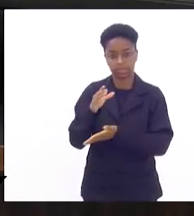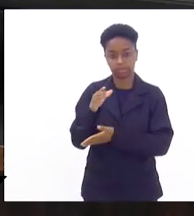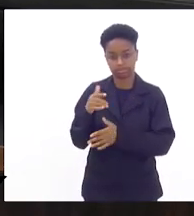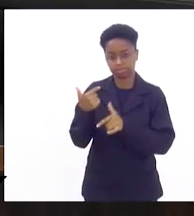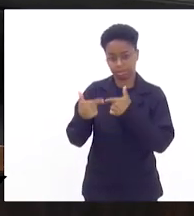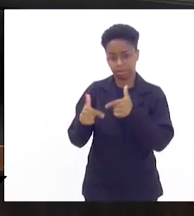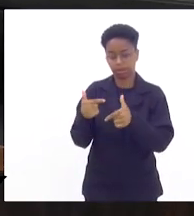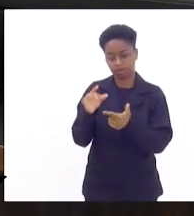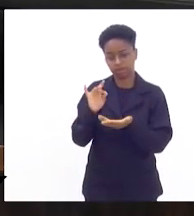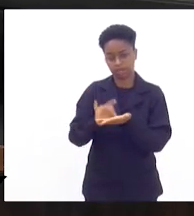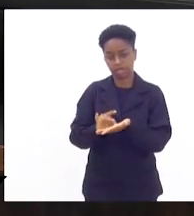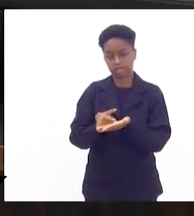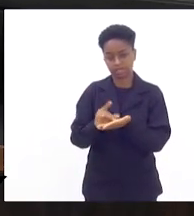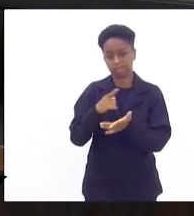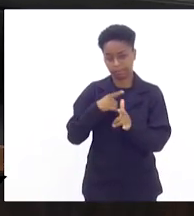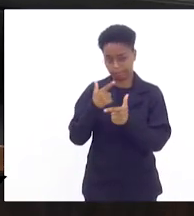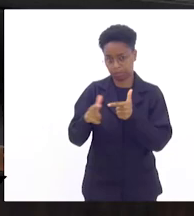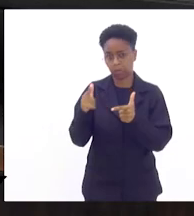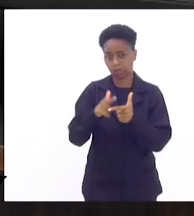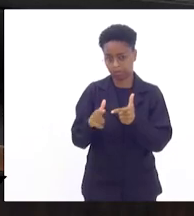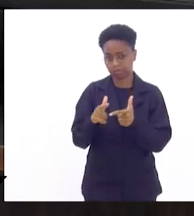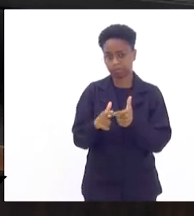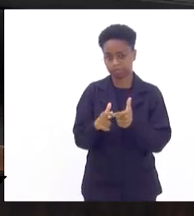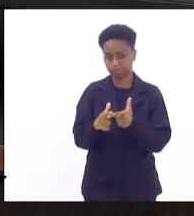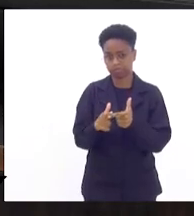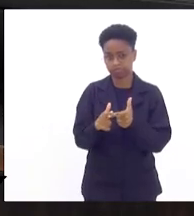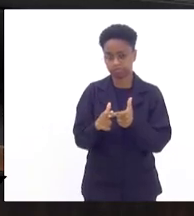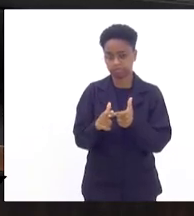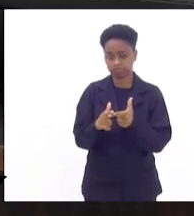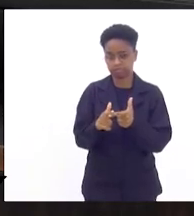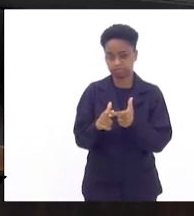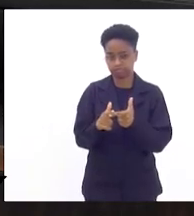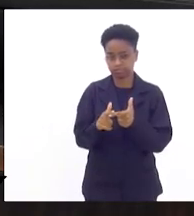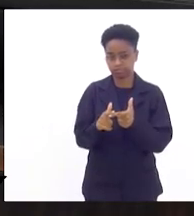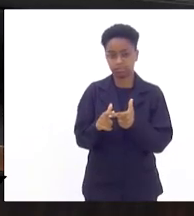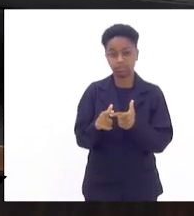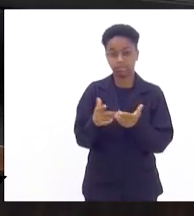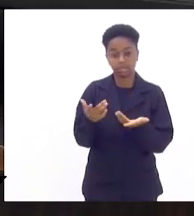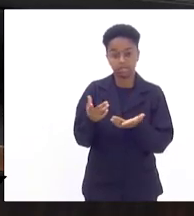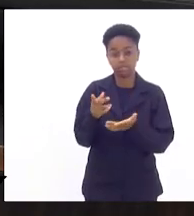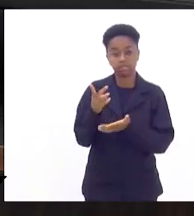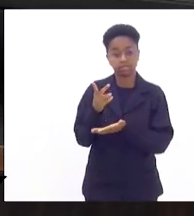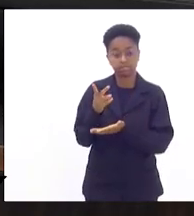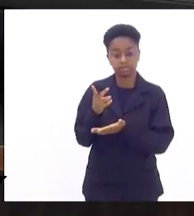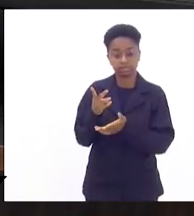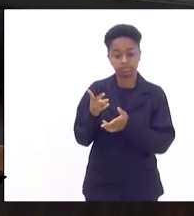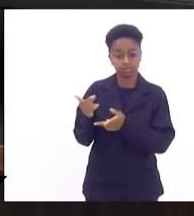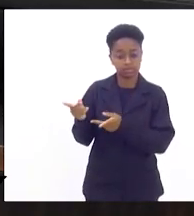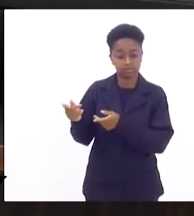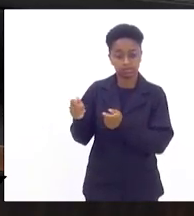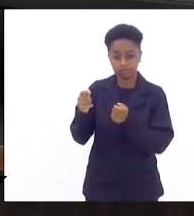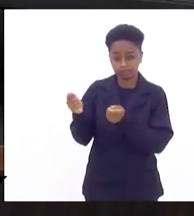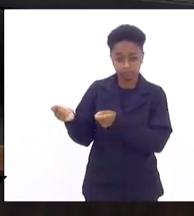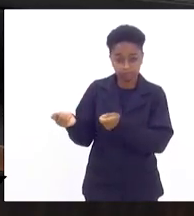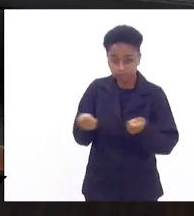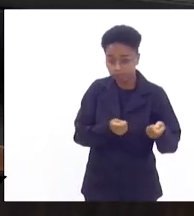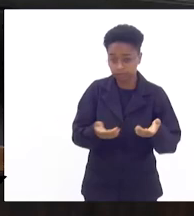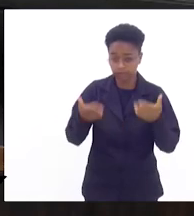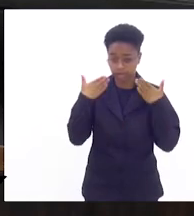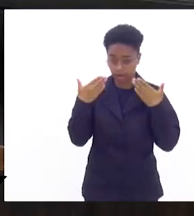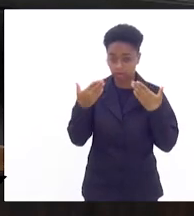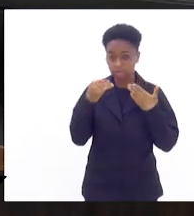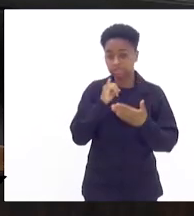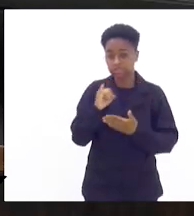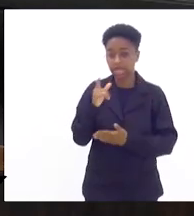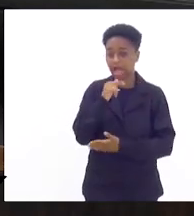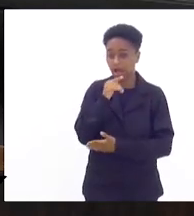realmente que nós tínhamos muito problema, e todo verão, principalmente quando o consumo de água aumenta muito,